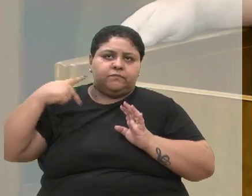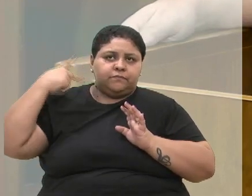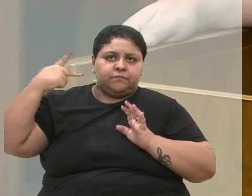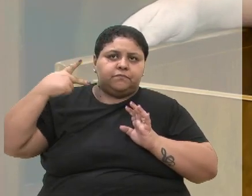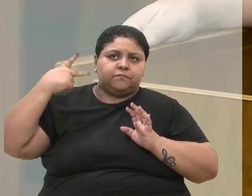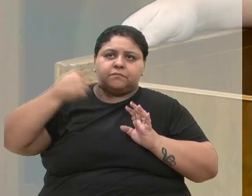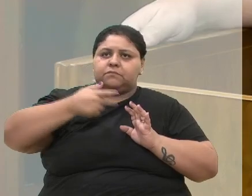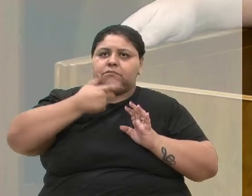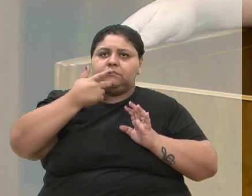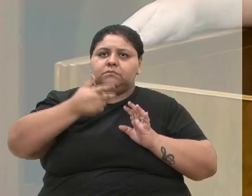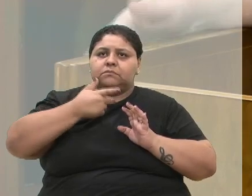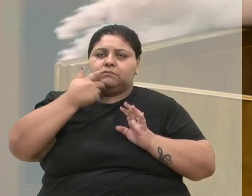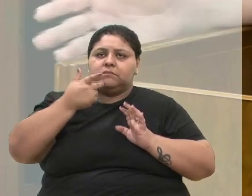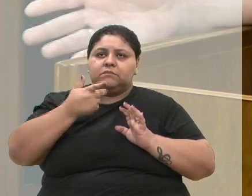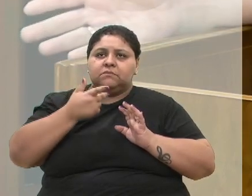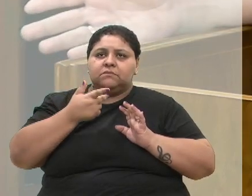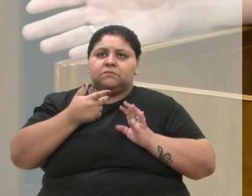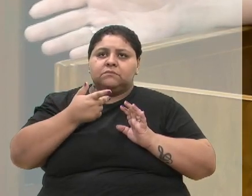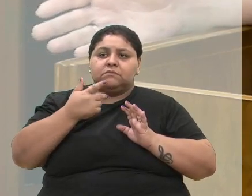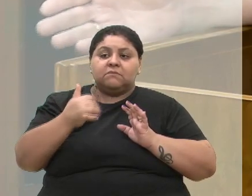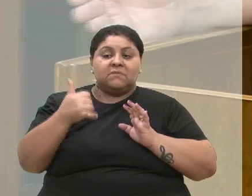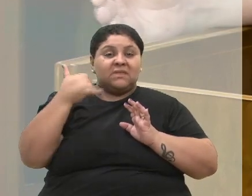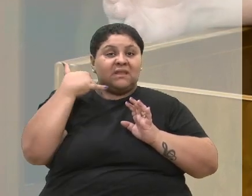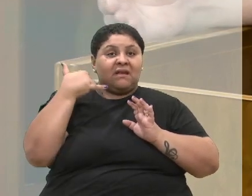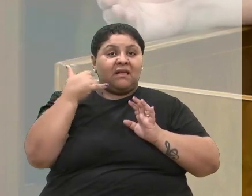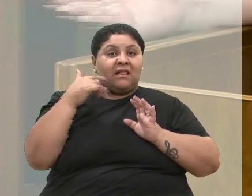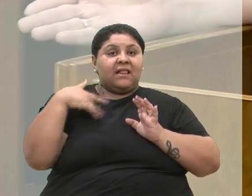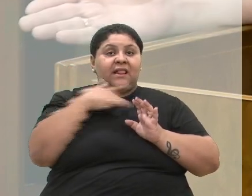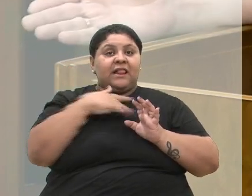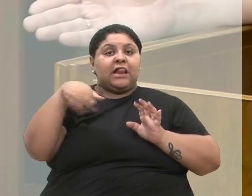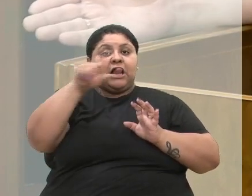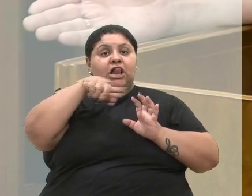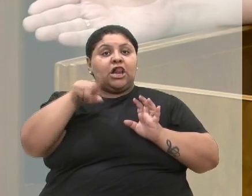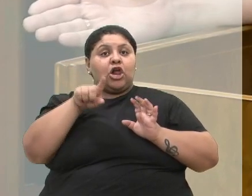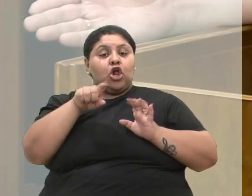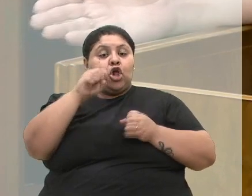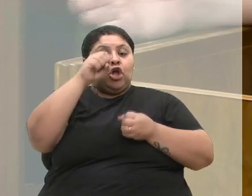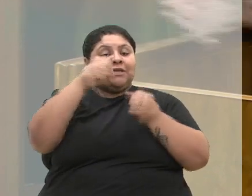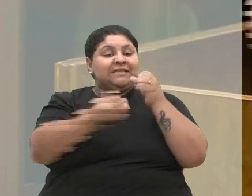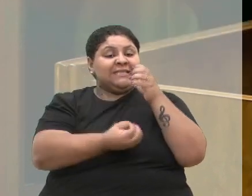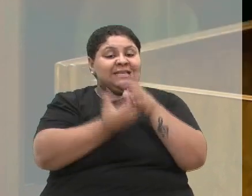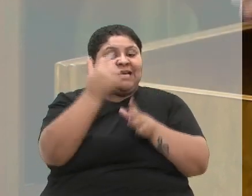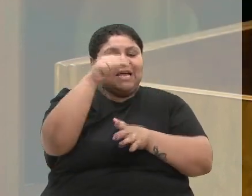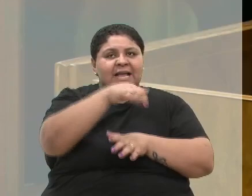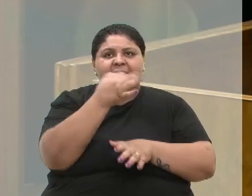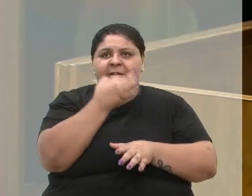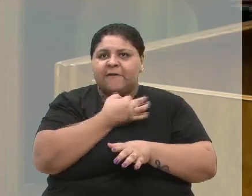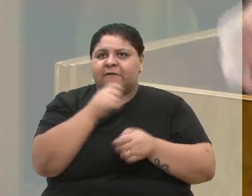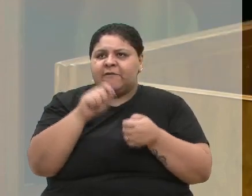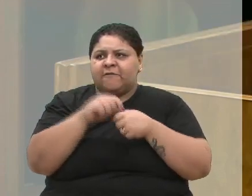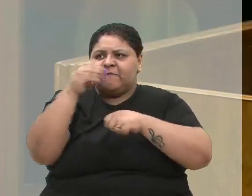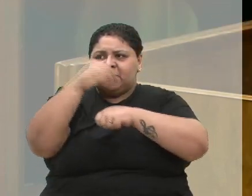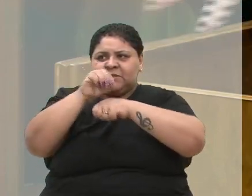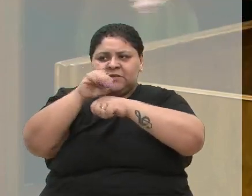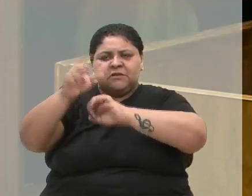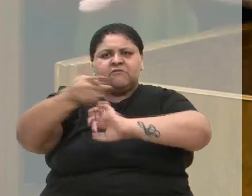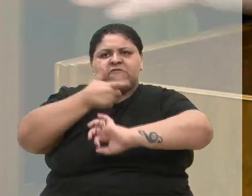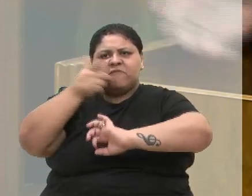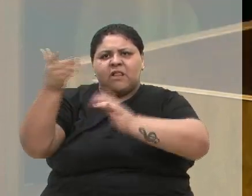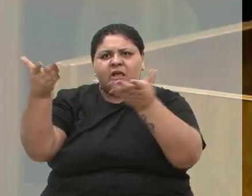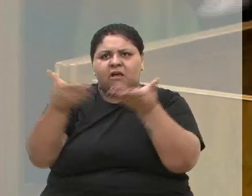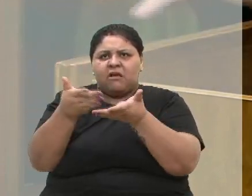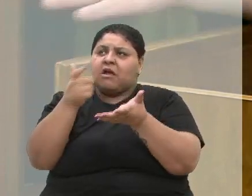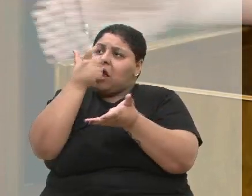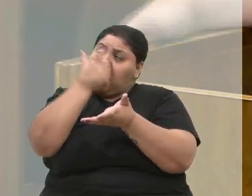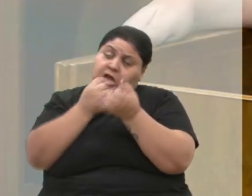falar da telemedicina, que era o que nós deveríamos implantar em Caxias. Daí fiz indicação, falei aqui, agora acho que